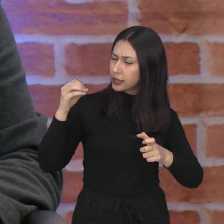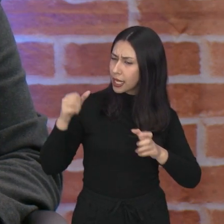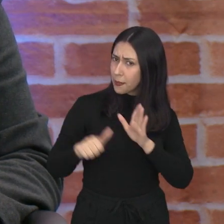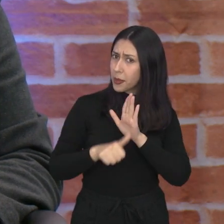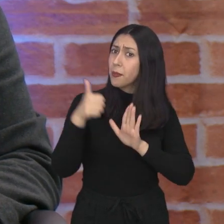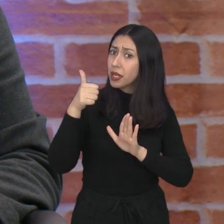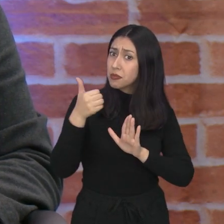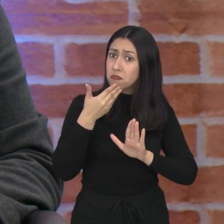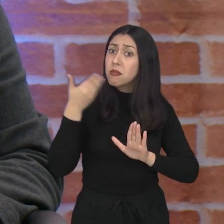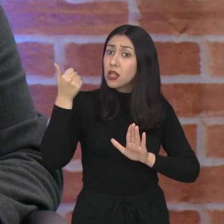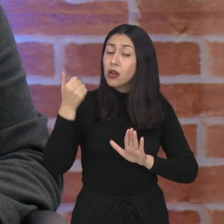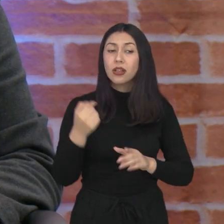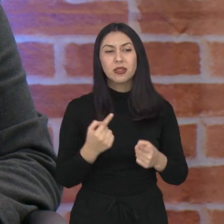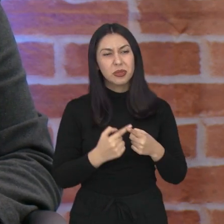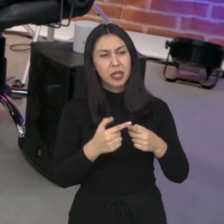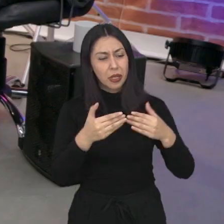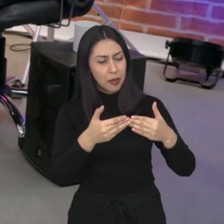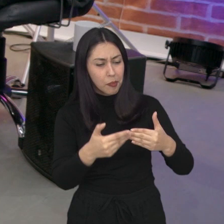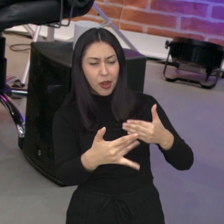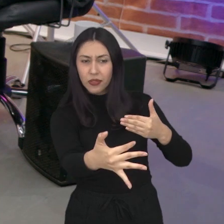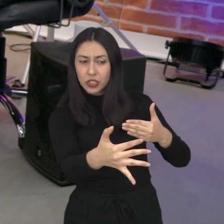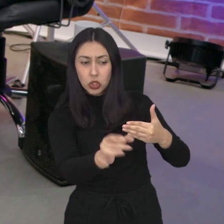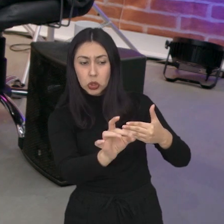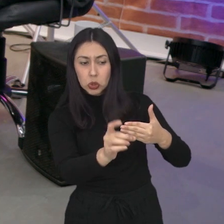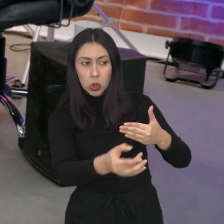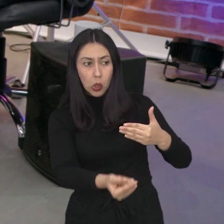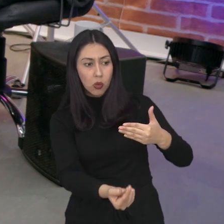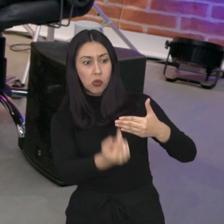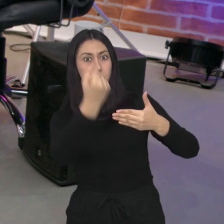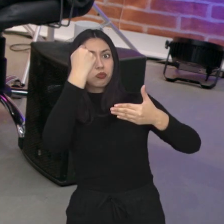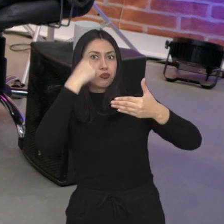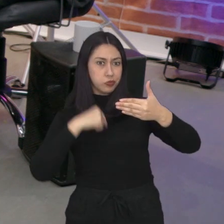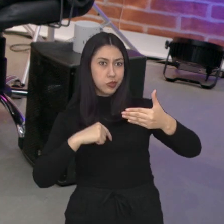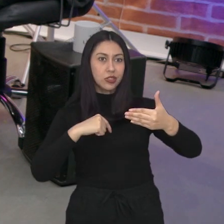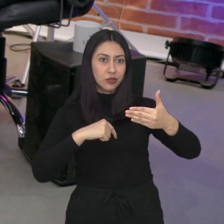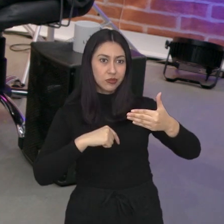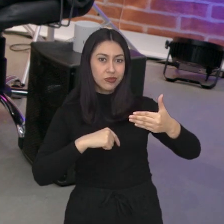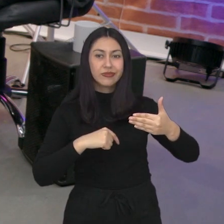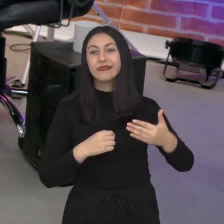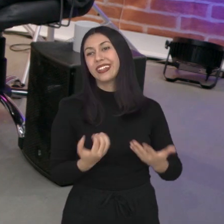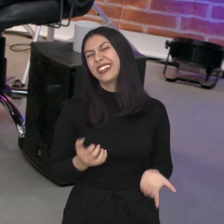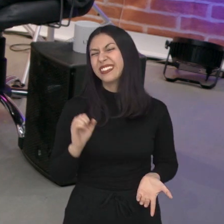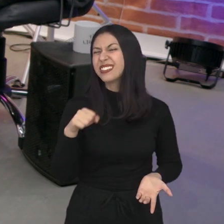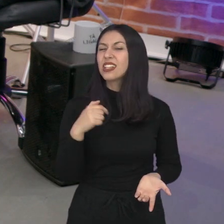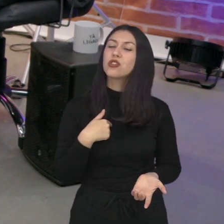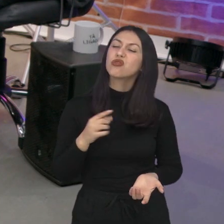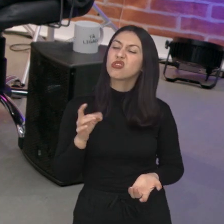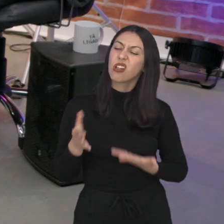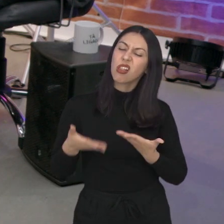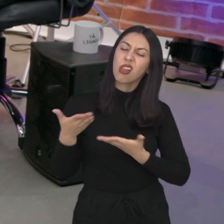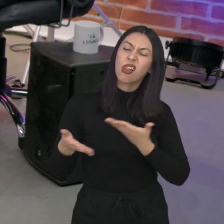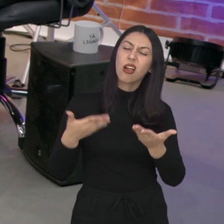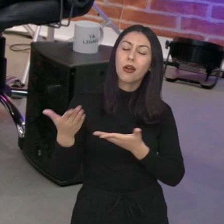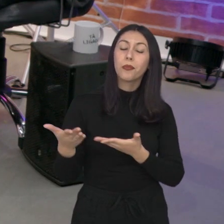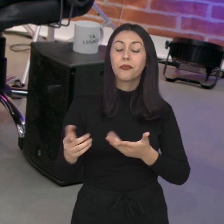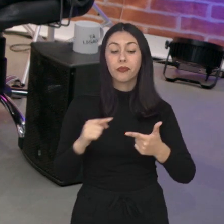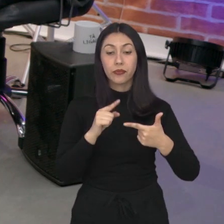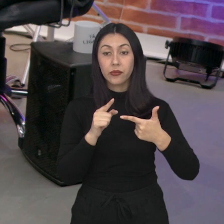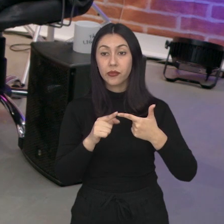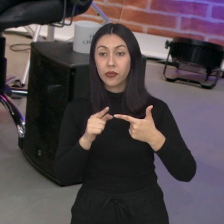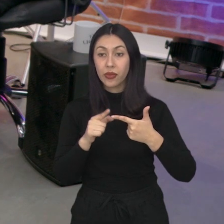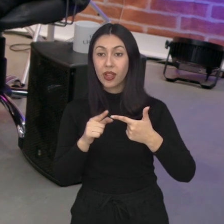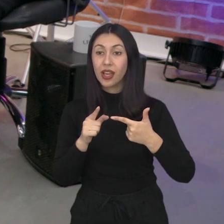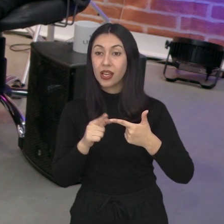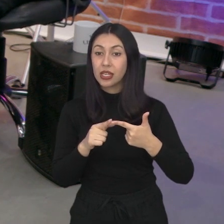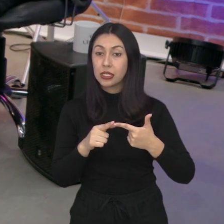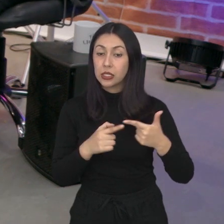depois eu... Dali pra frente, só pra trás. Dali pra frente isso, só enrolei desde então. E meu segundo livro se chama O